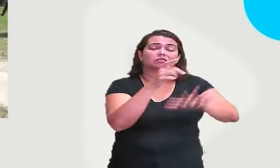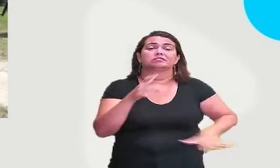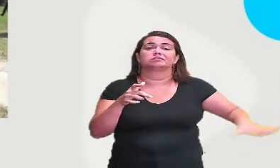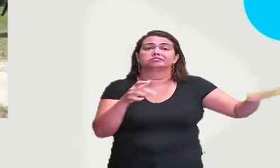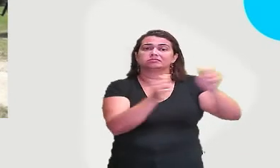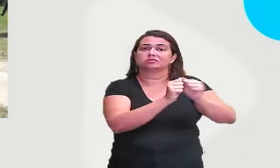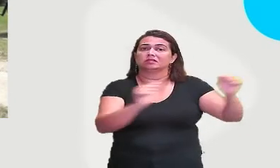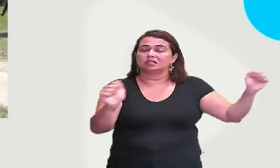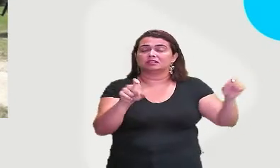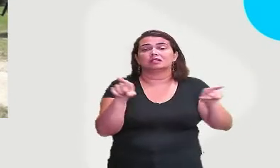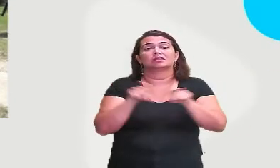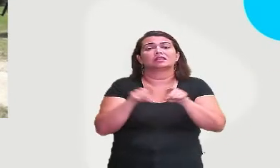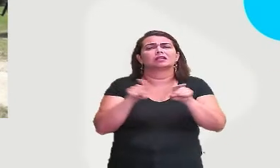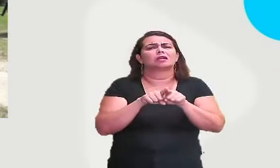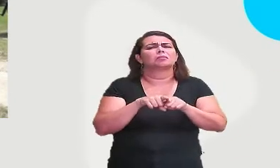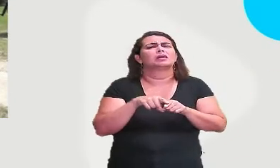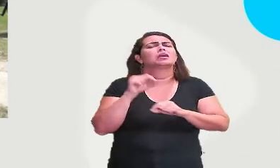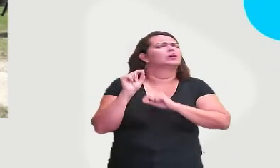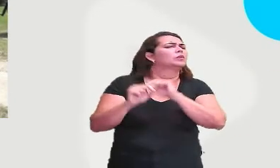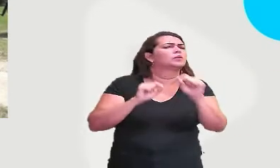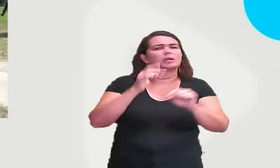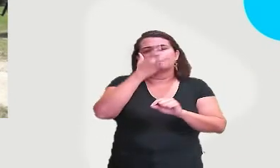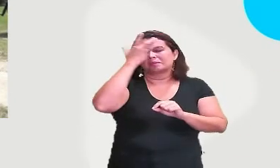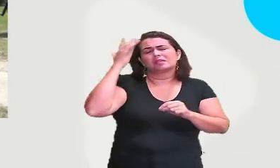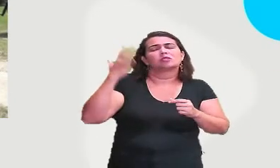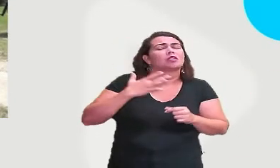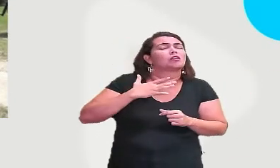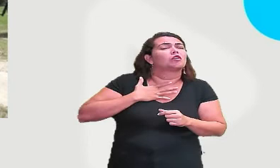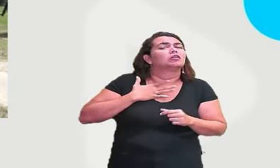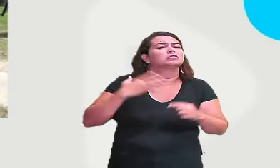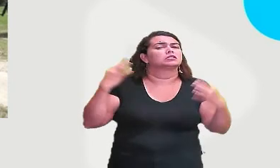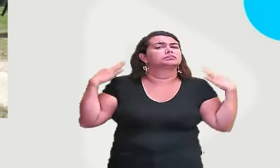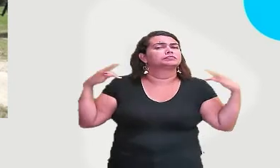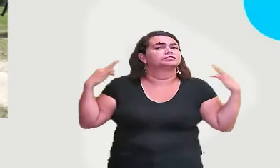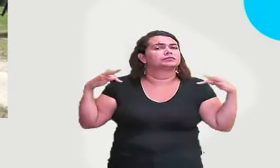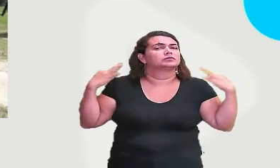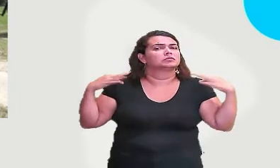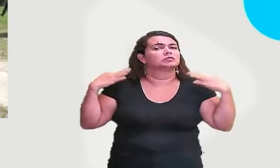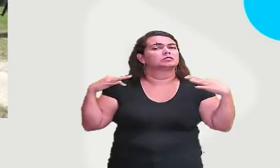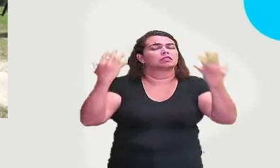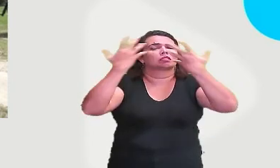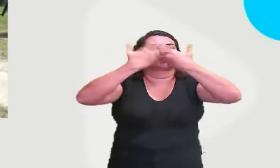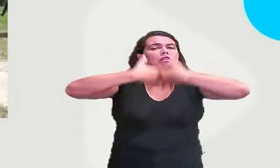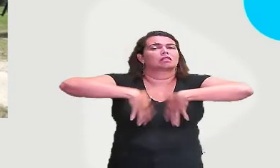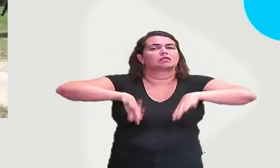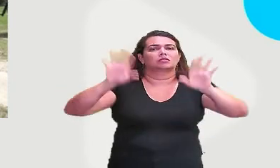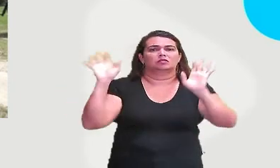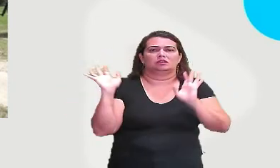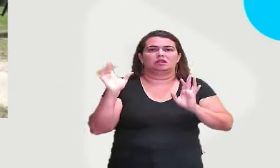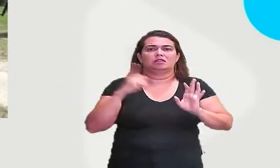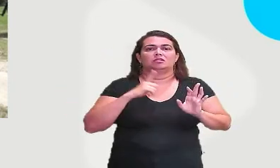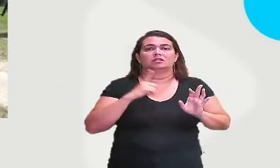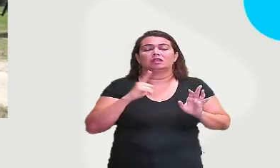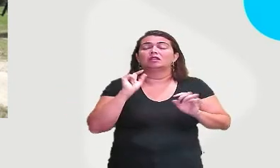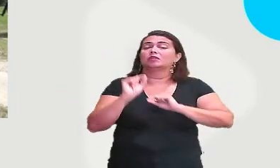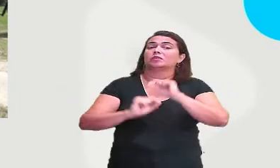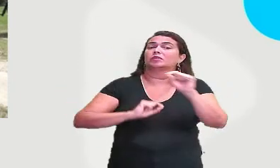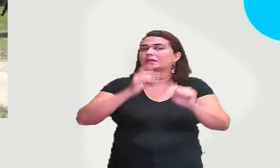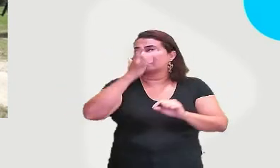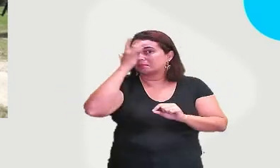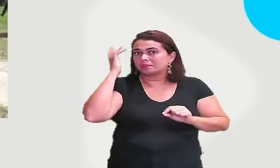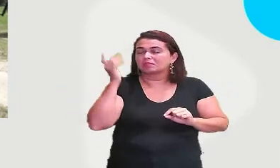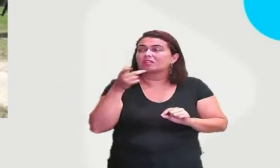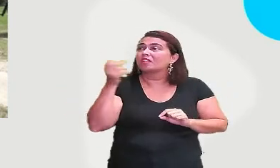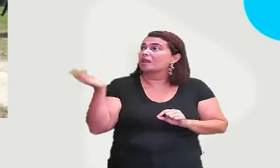o ecoturismo. Vocês já perceberam que em toda a zona rural sempre tem aquele, vamos pro sítio de não sei,